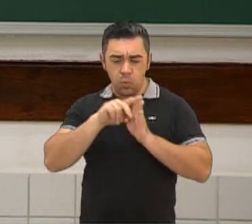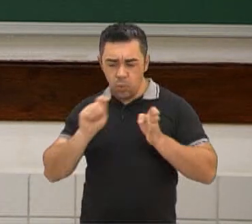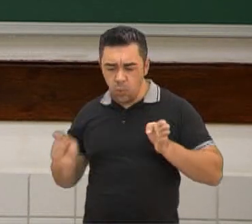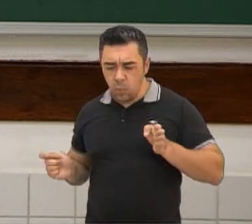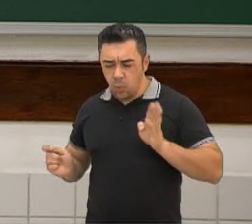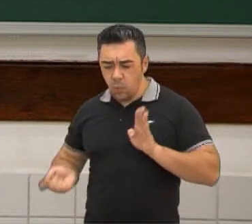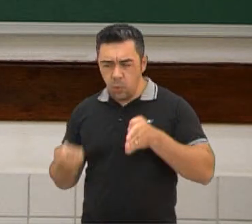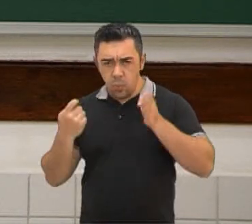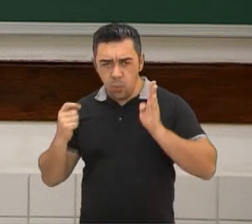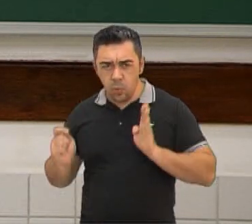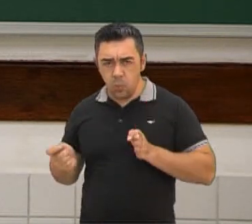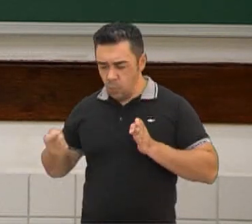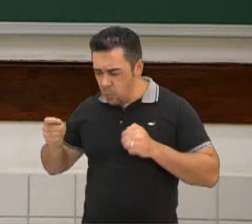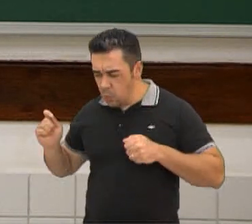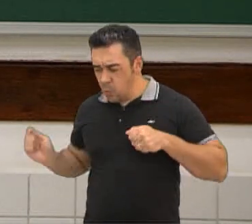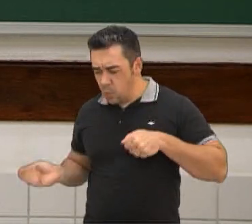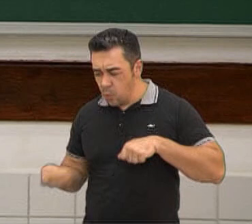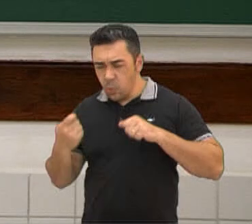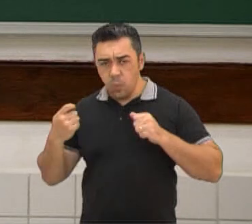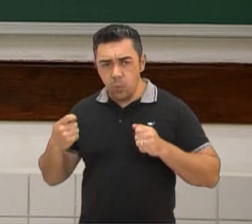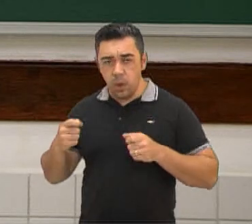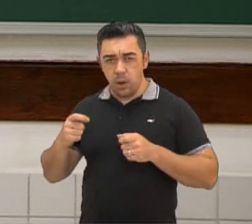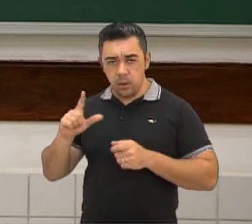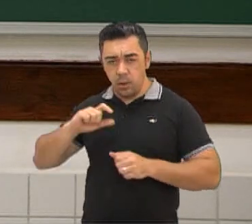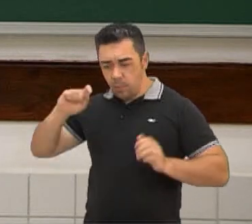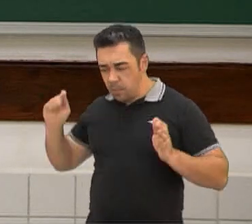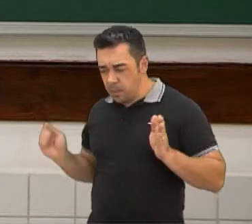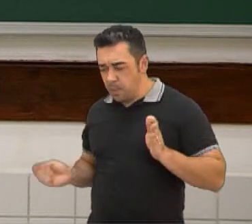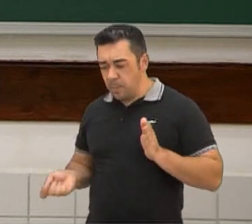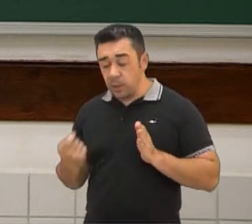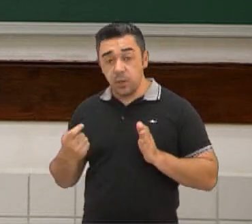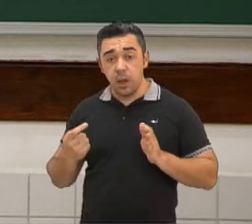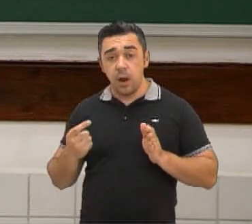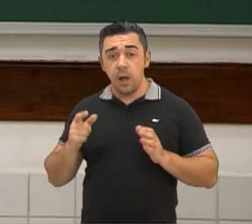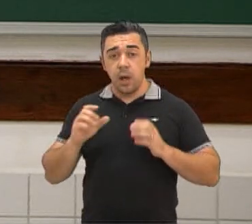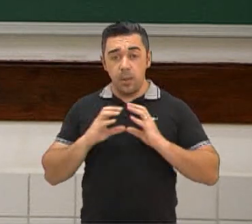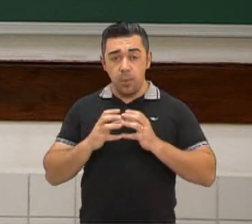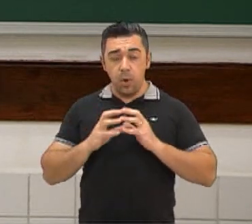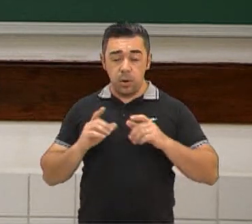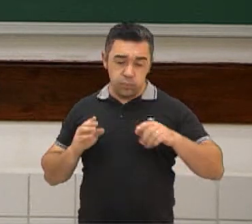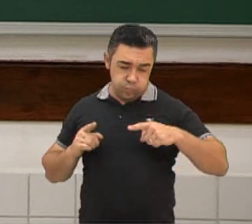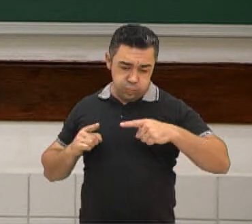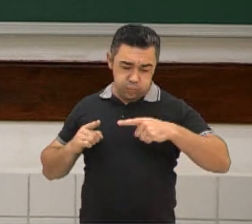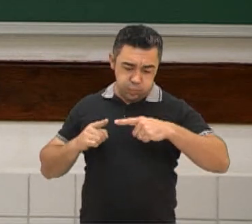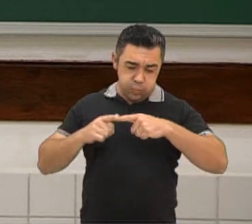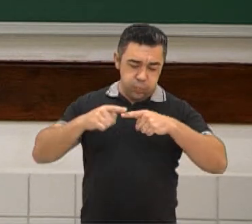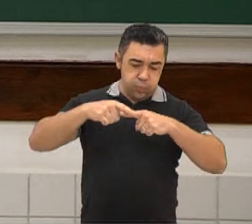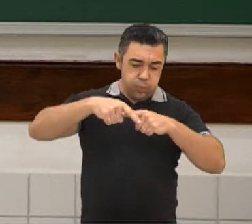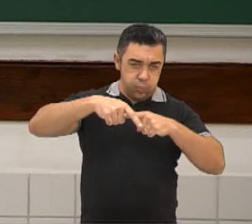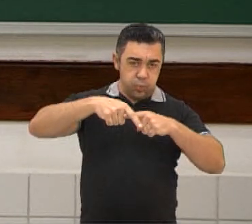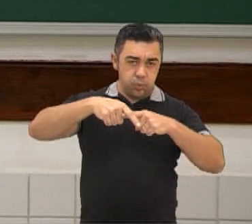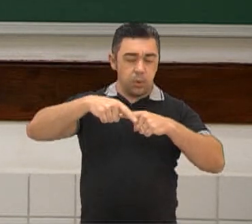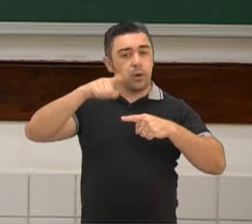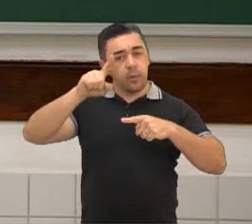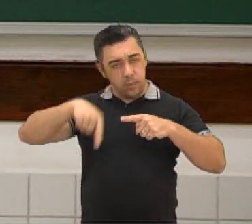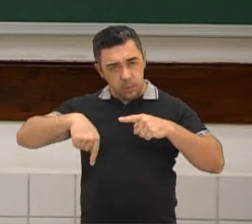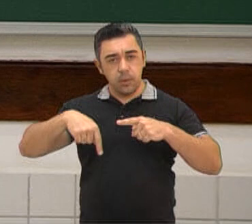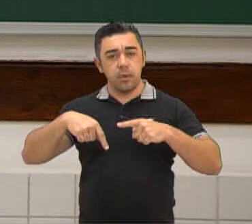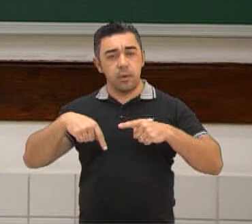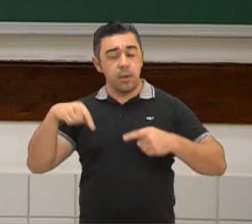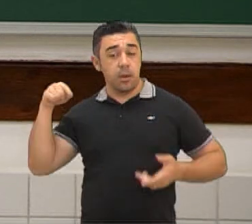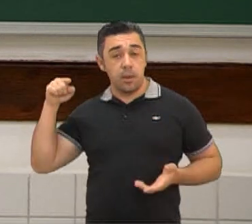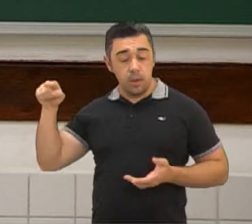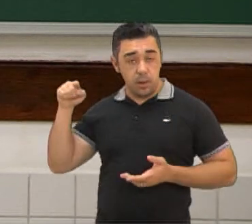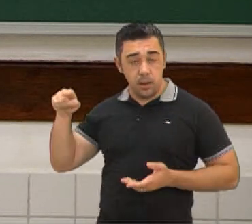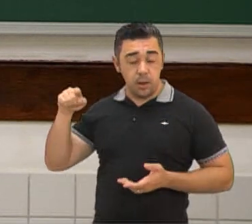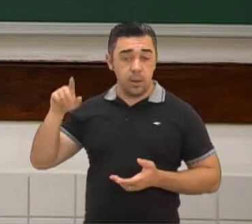a bola, usar aqueles martelos, né, e bater na bola até que ela cruze a linha de fundo do adversário. Como aqui dentro